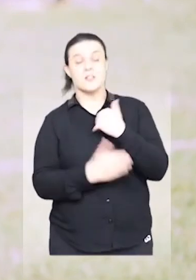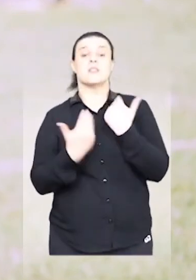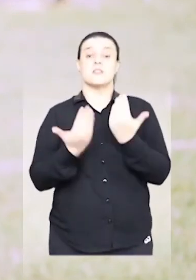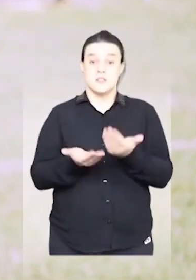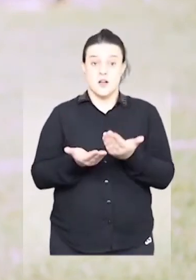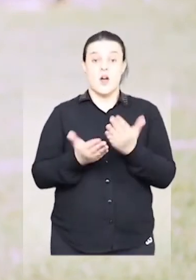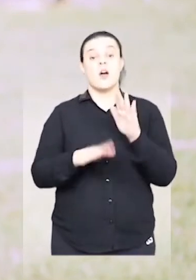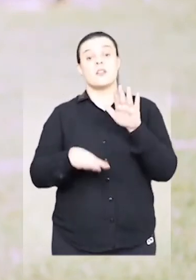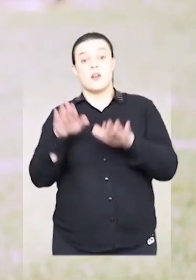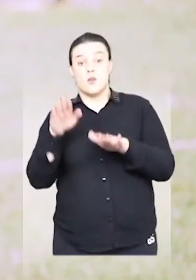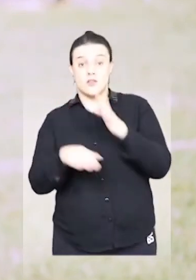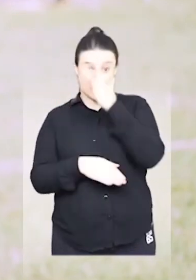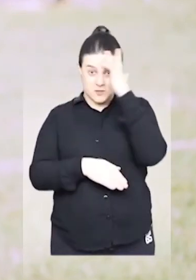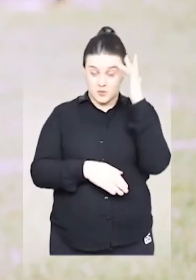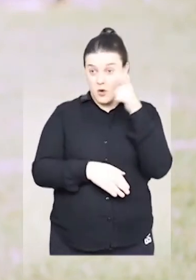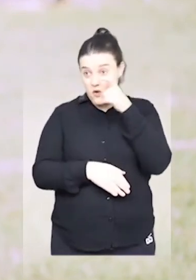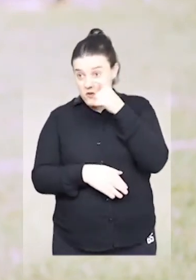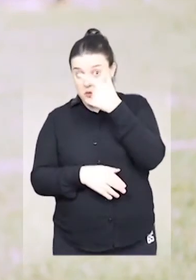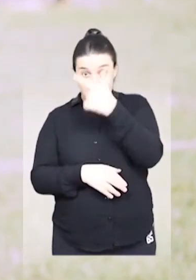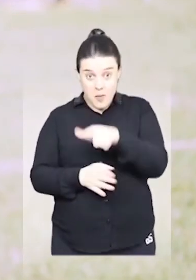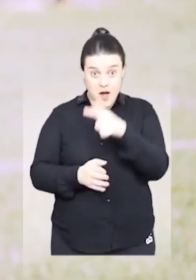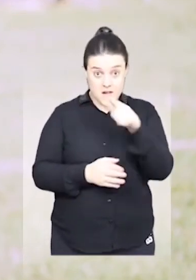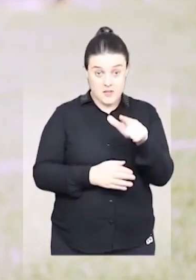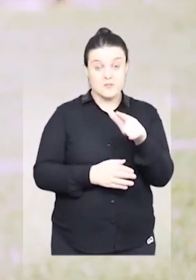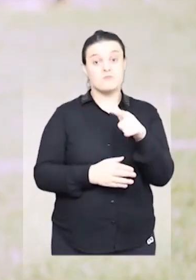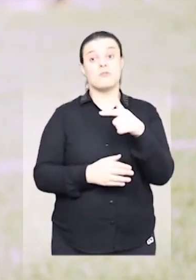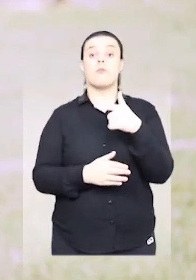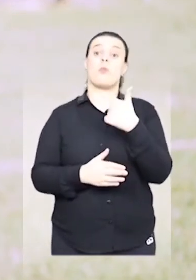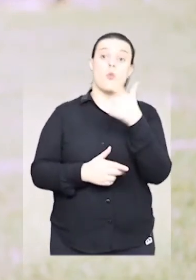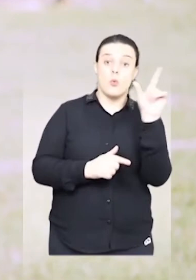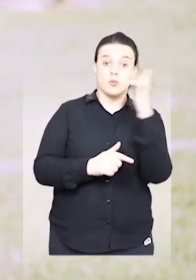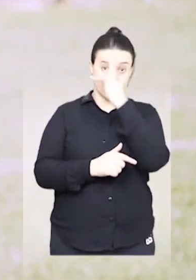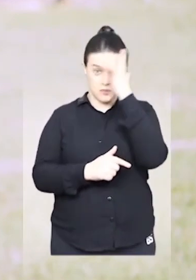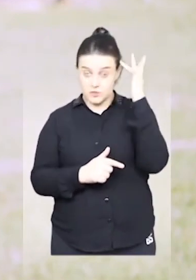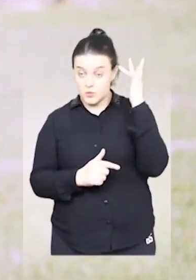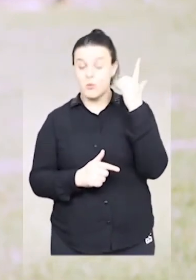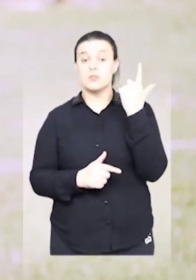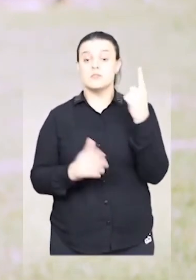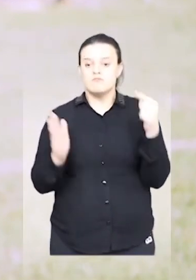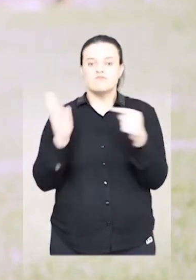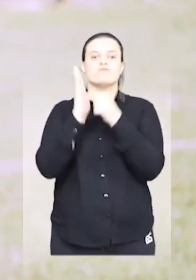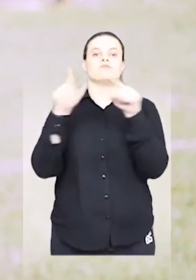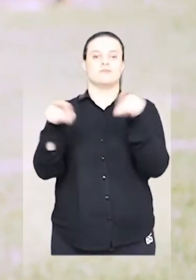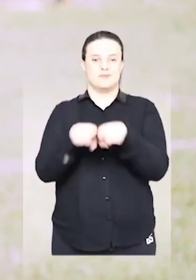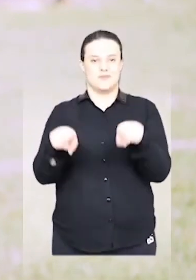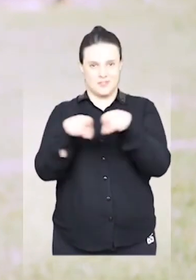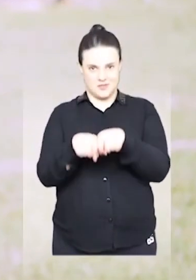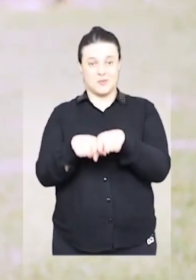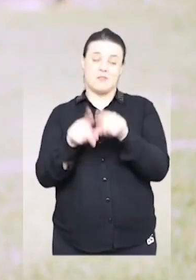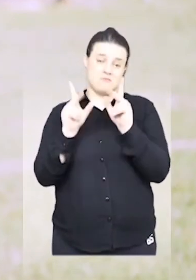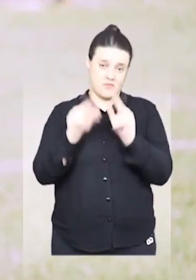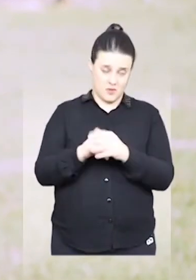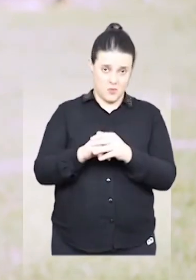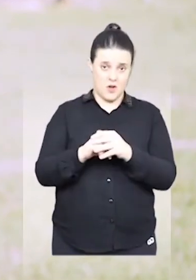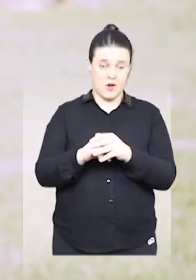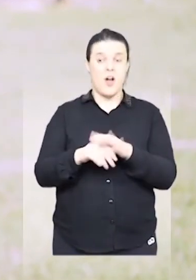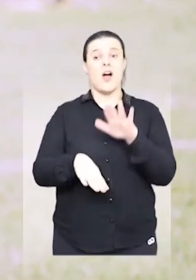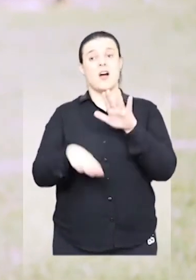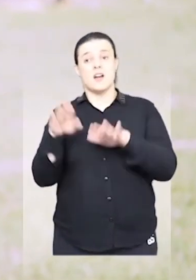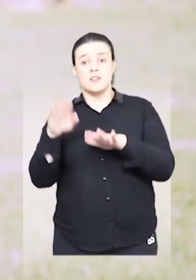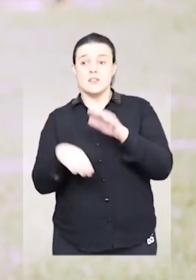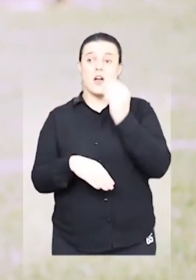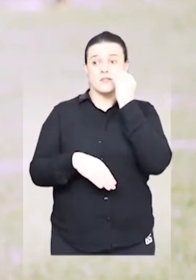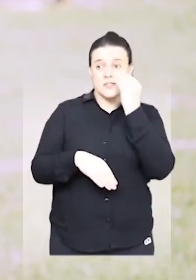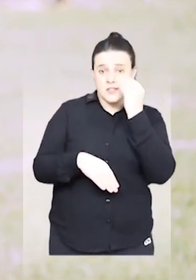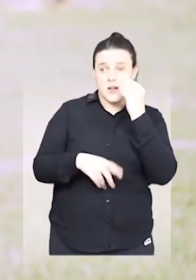nossa, aquilo parece ser legal. Talvez se as pessoas vissem mais, outras pessoas, outros corações seriam tocados com o